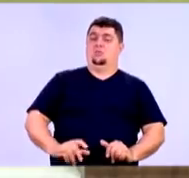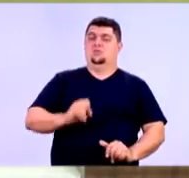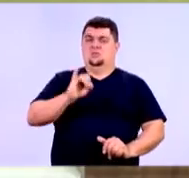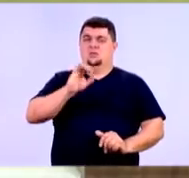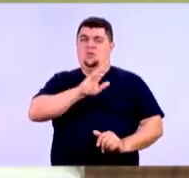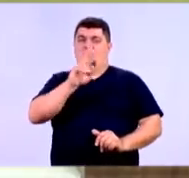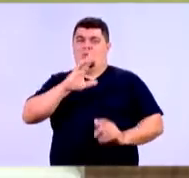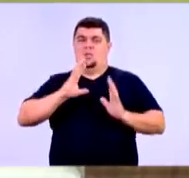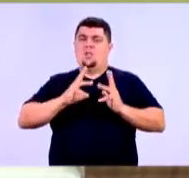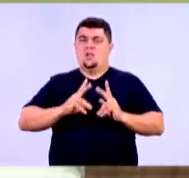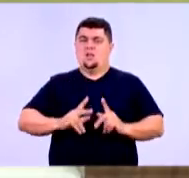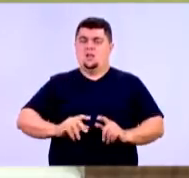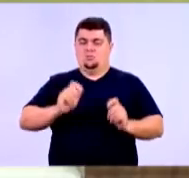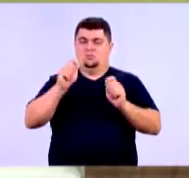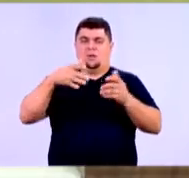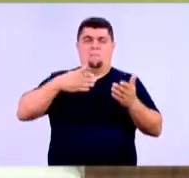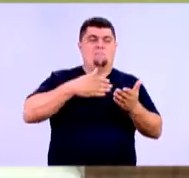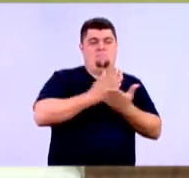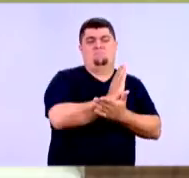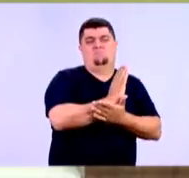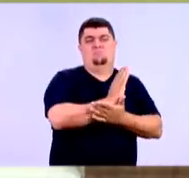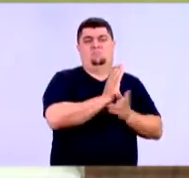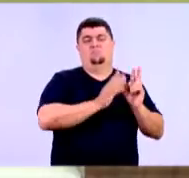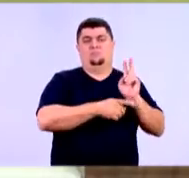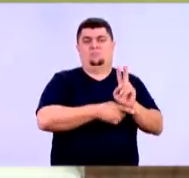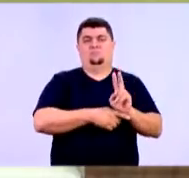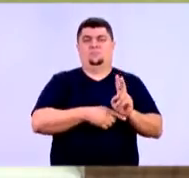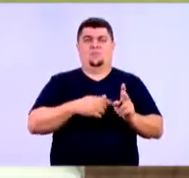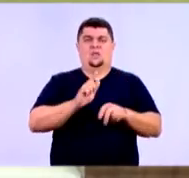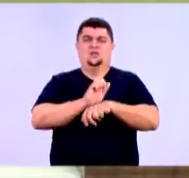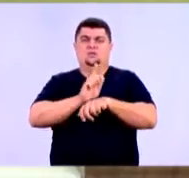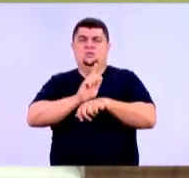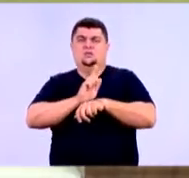vai solicitar um crédito, o gerente do banco